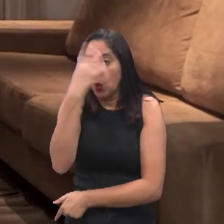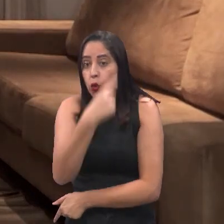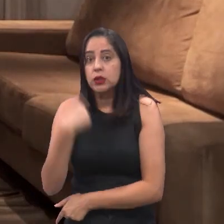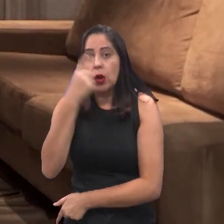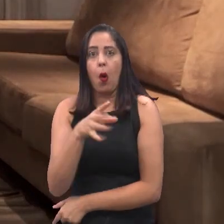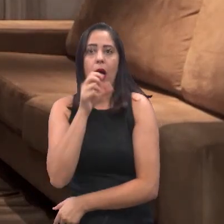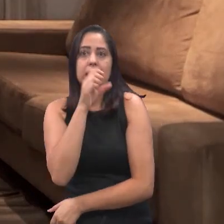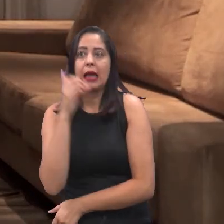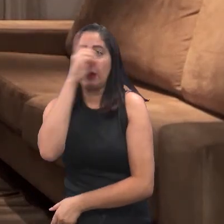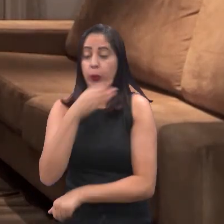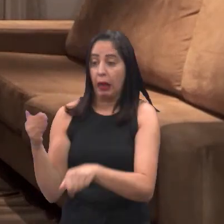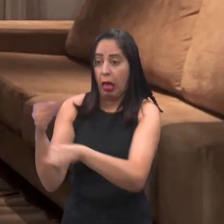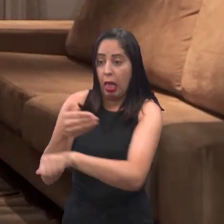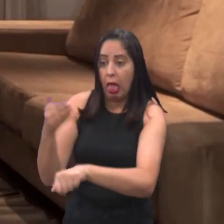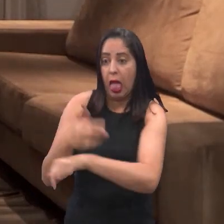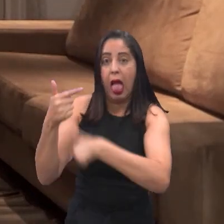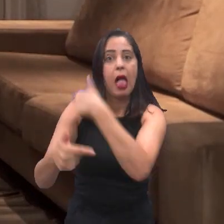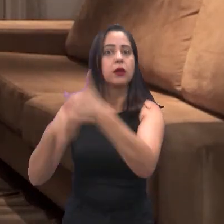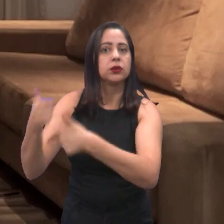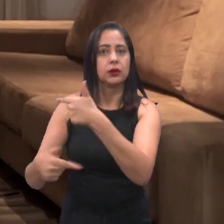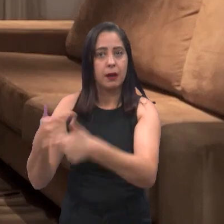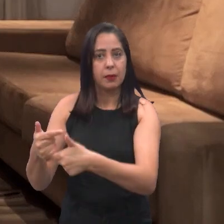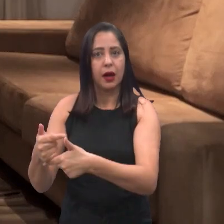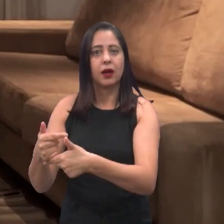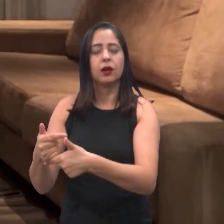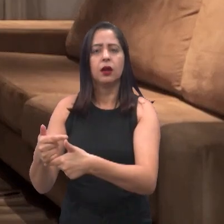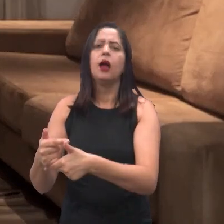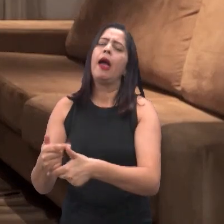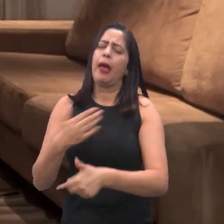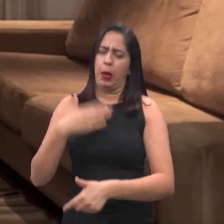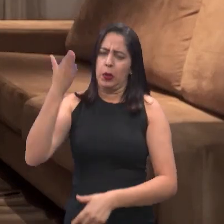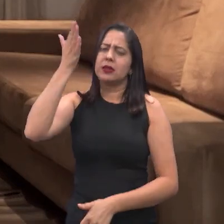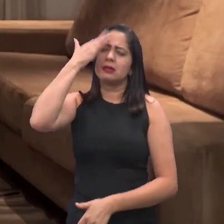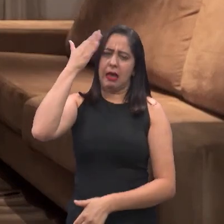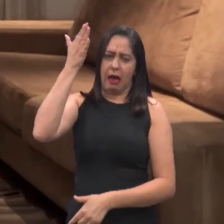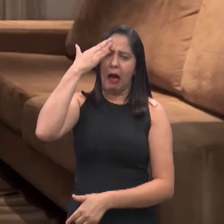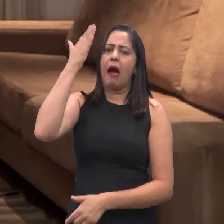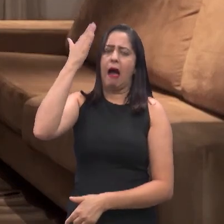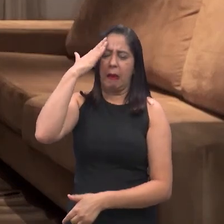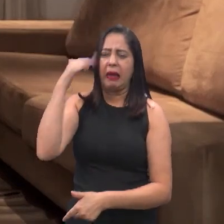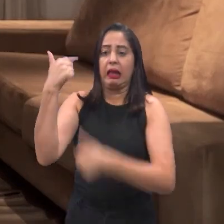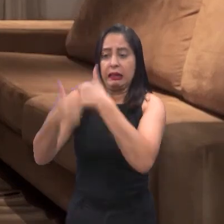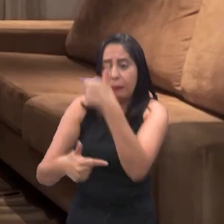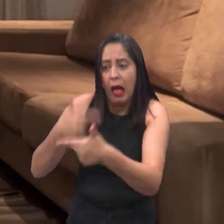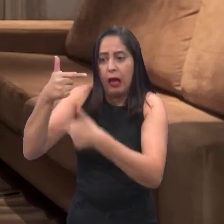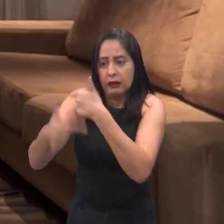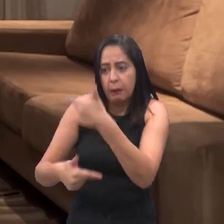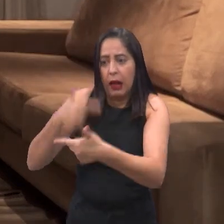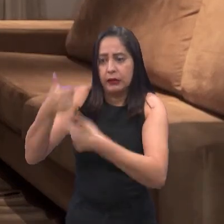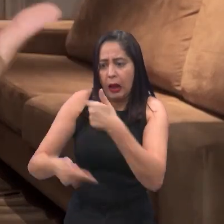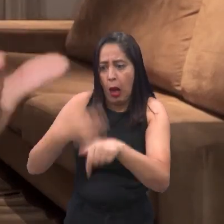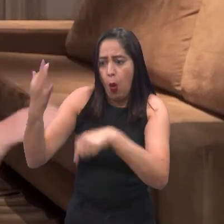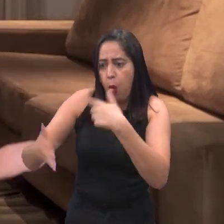domingo. Tinha consciência que aquele ritmo de trabalho não estava bom, mas ao mesmo tempo,